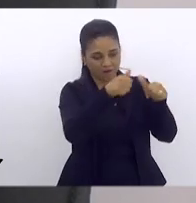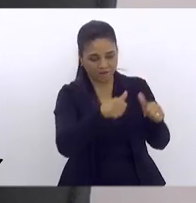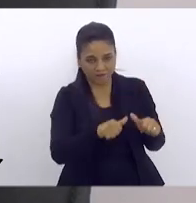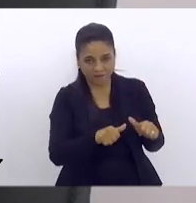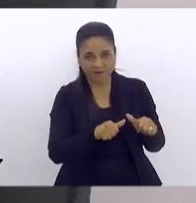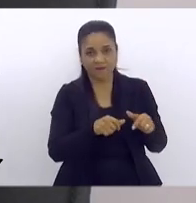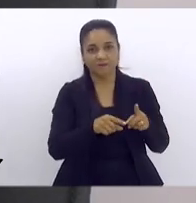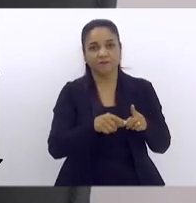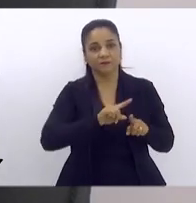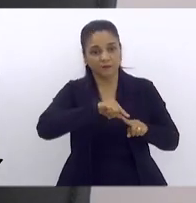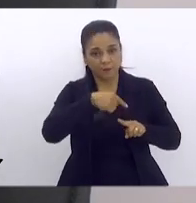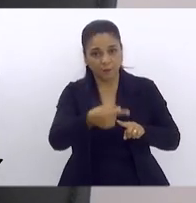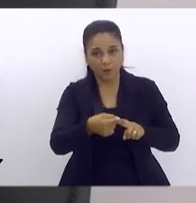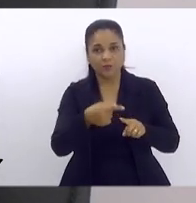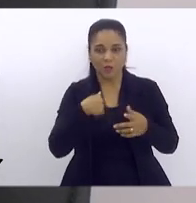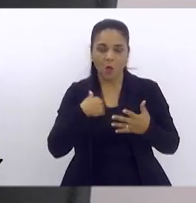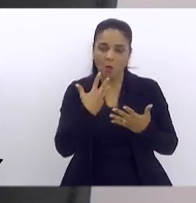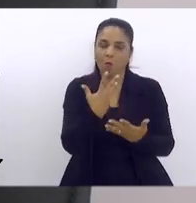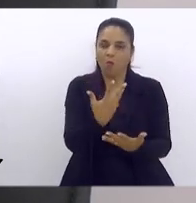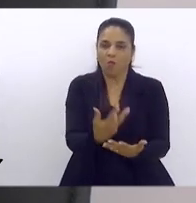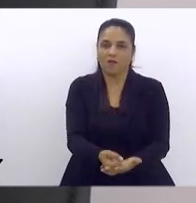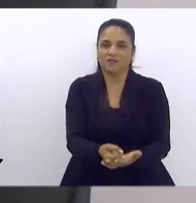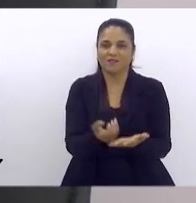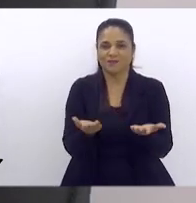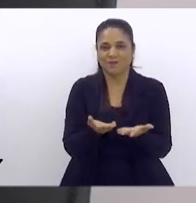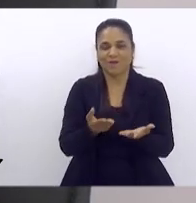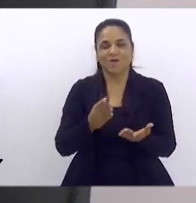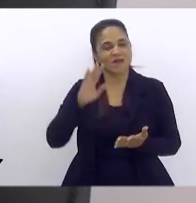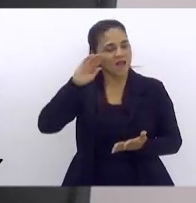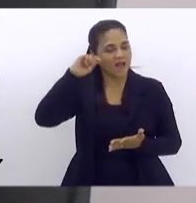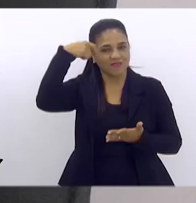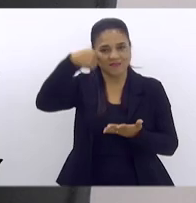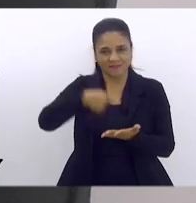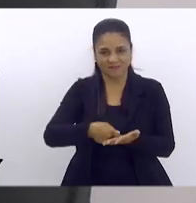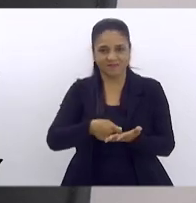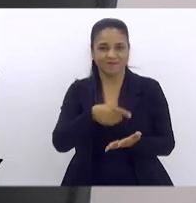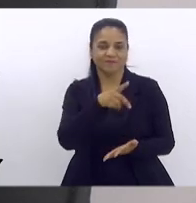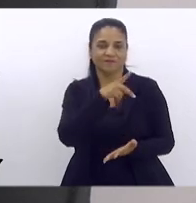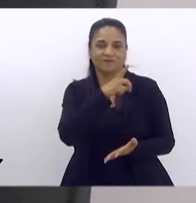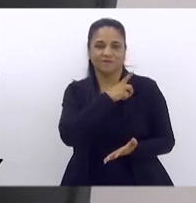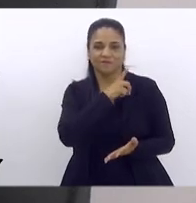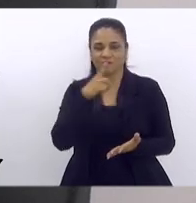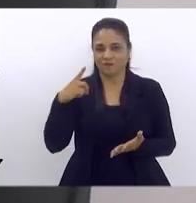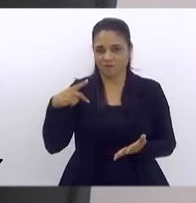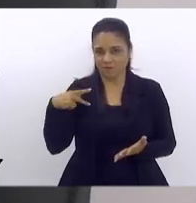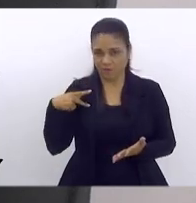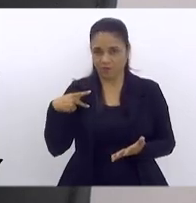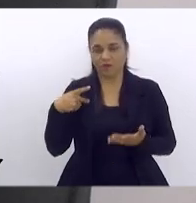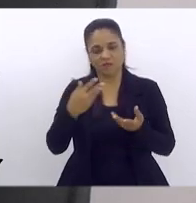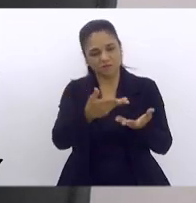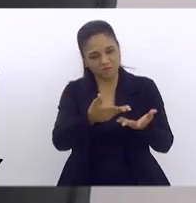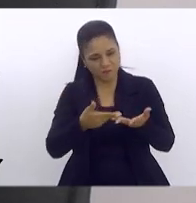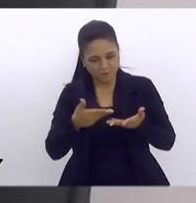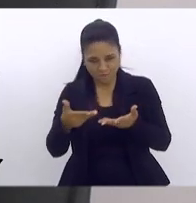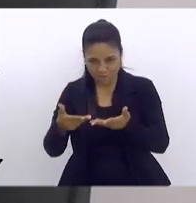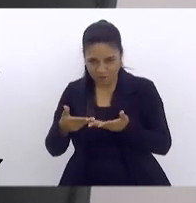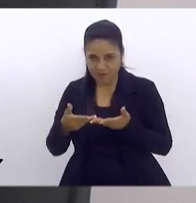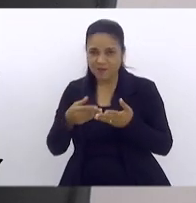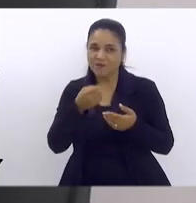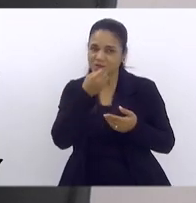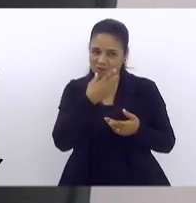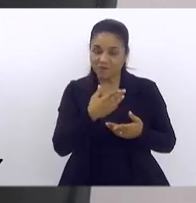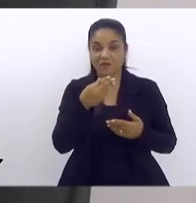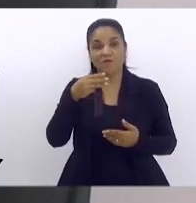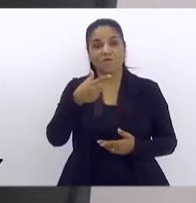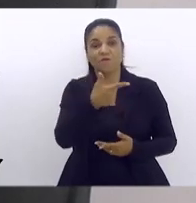me sucumbindo aí a essa decisão da Defensoria Pública apenas uma observação Então seja muito bem-vinda vossa excelência tem